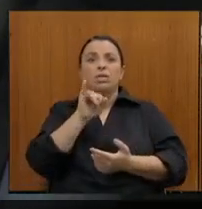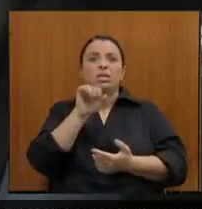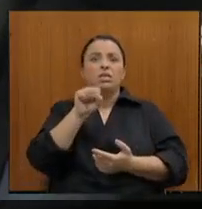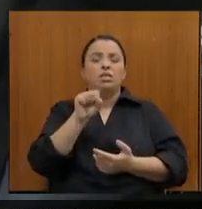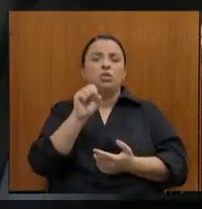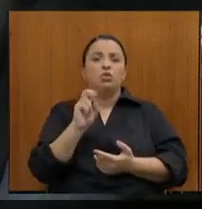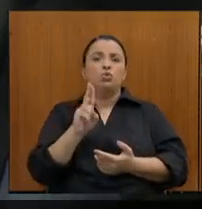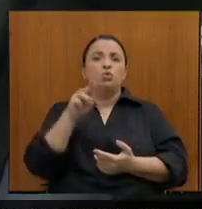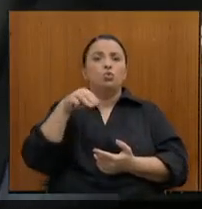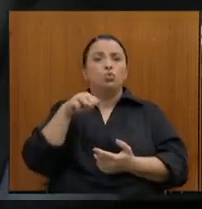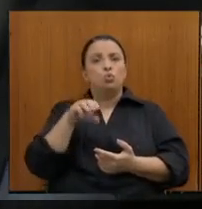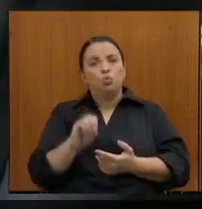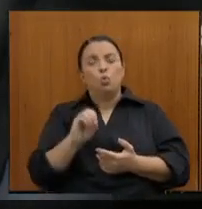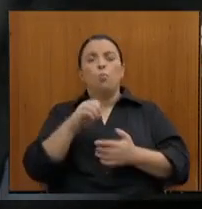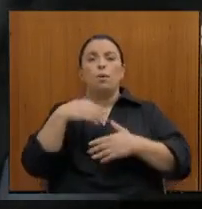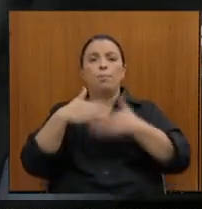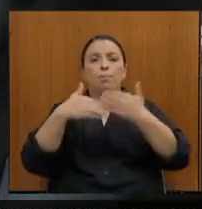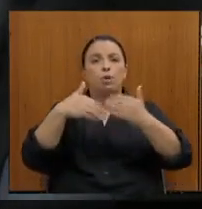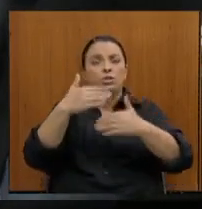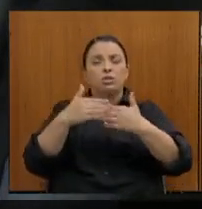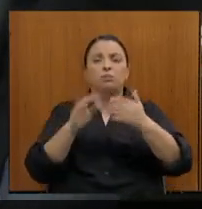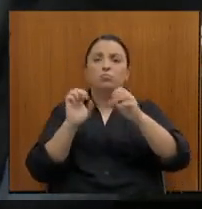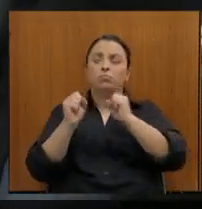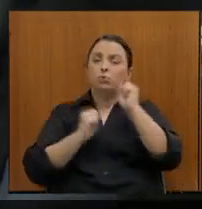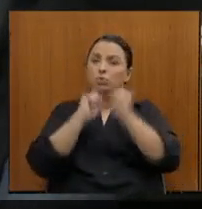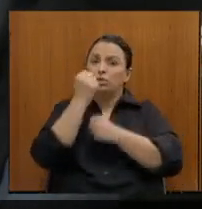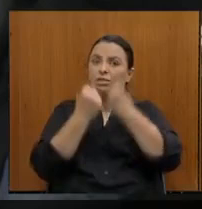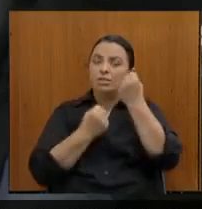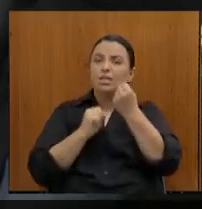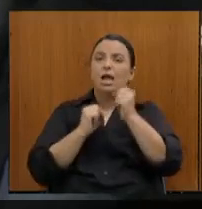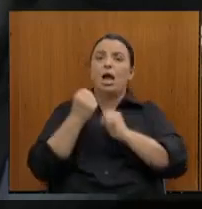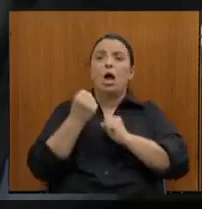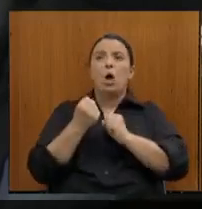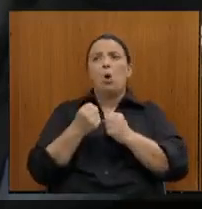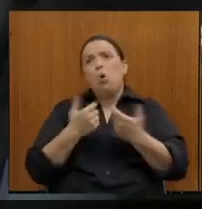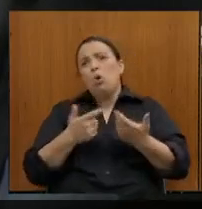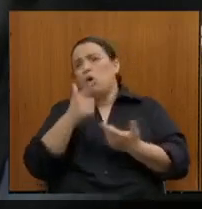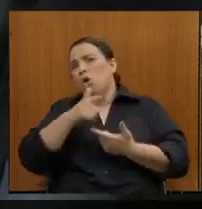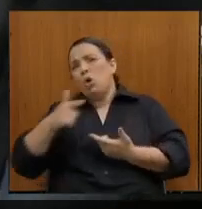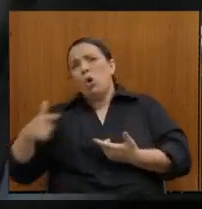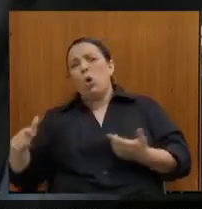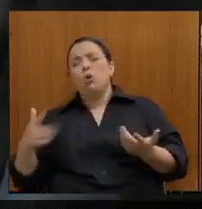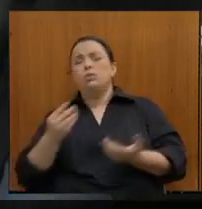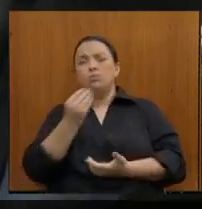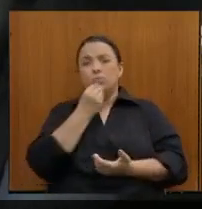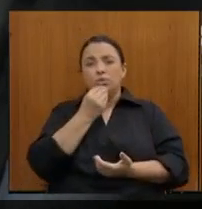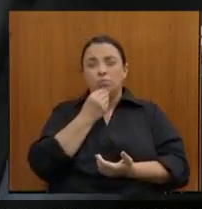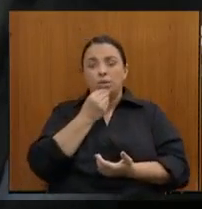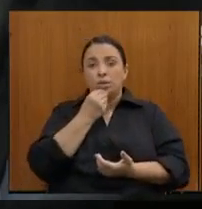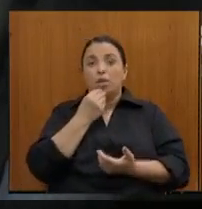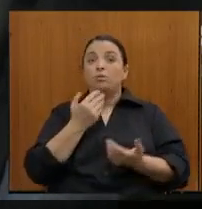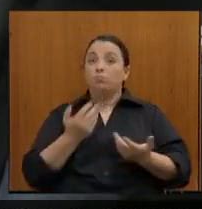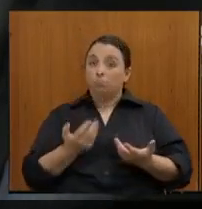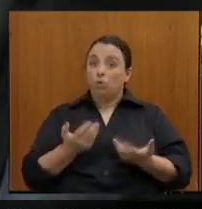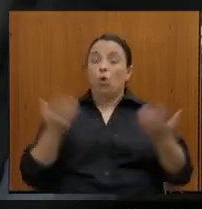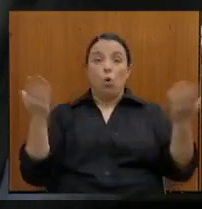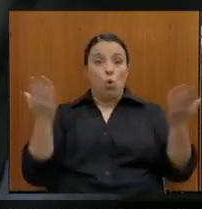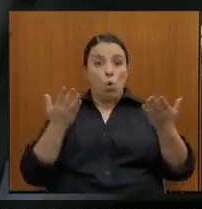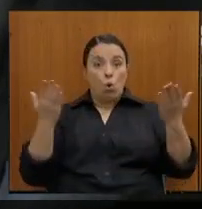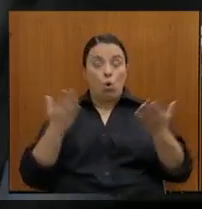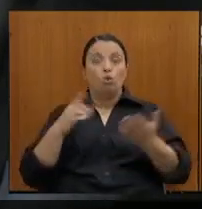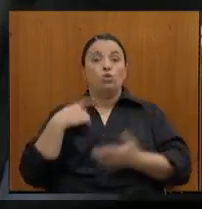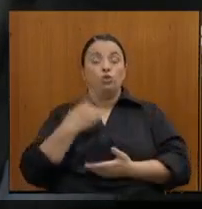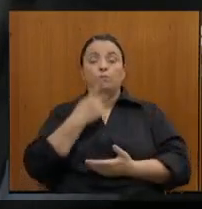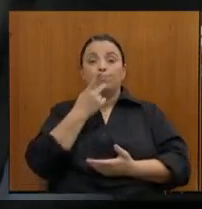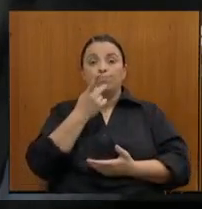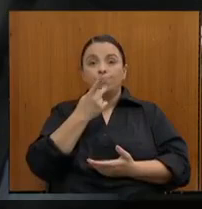em processos industriais tradicionais e entre tantas outras oportunidades hoje trazemos em